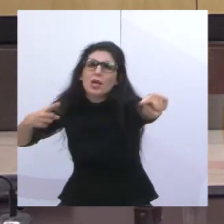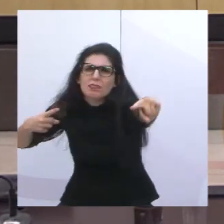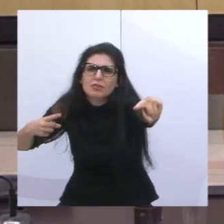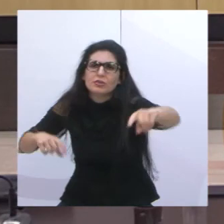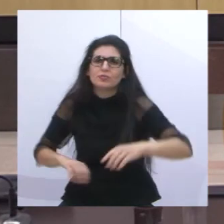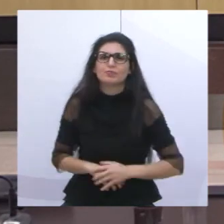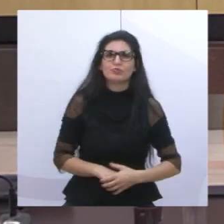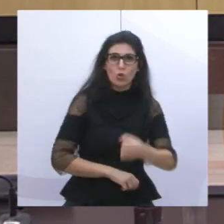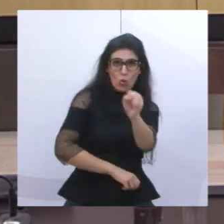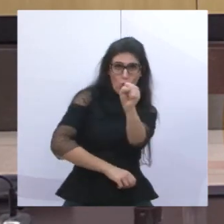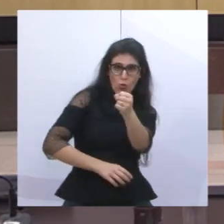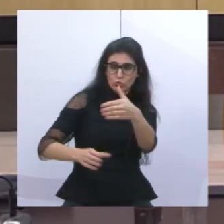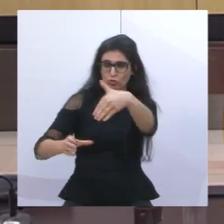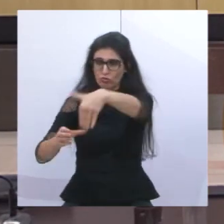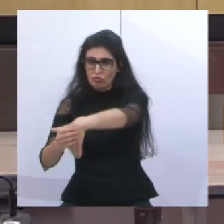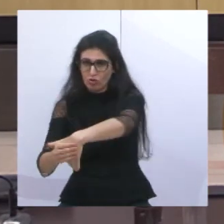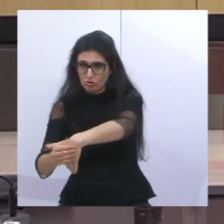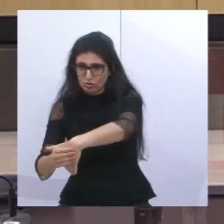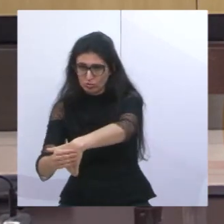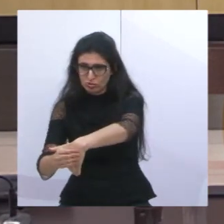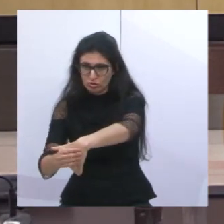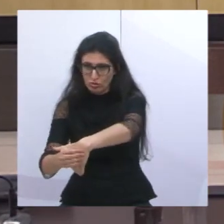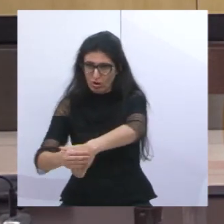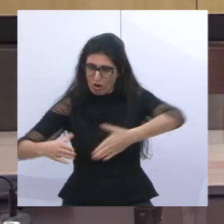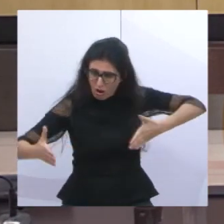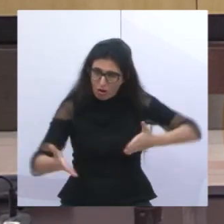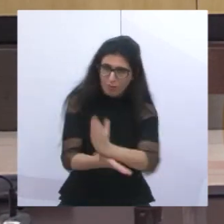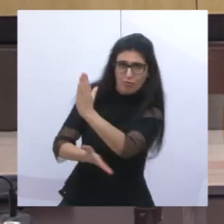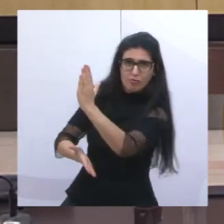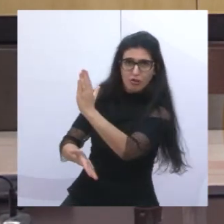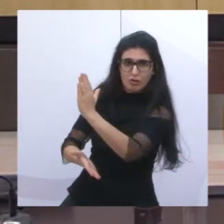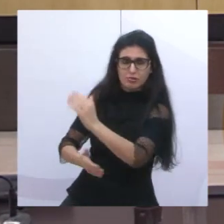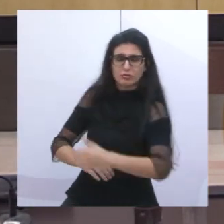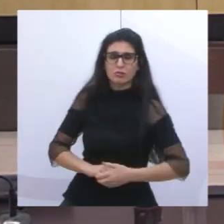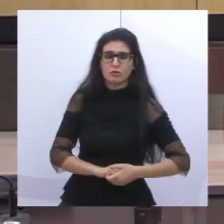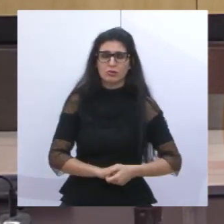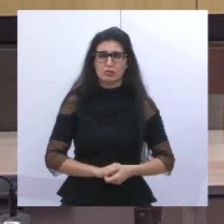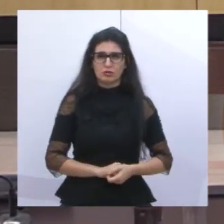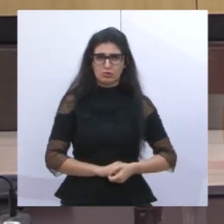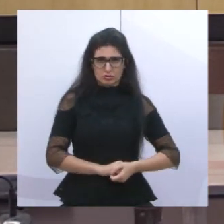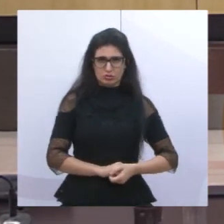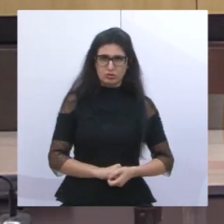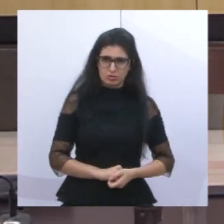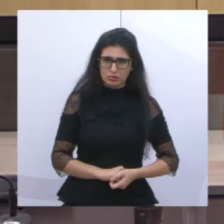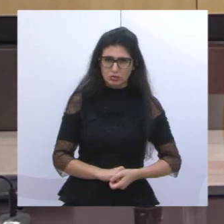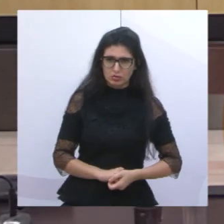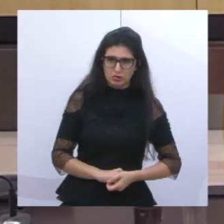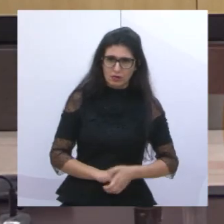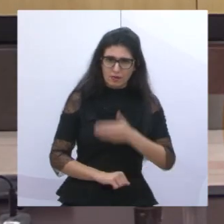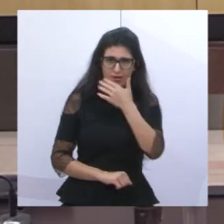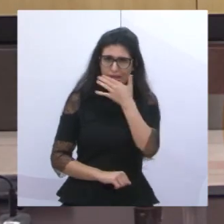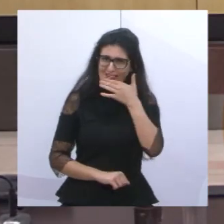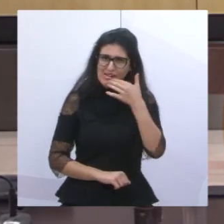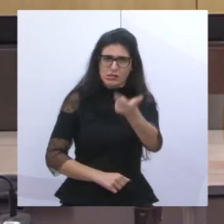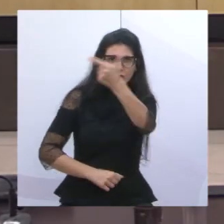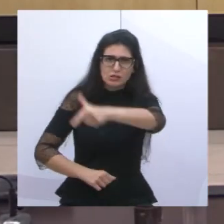por 8 votos. Aprovado. Próximo projeto.